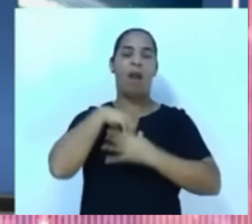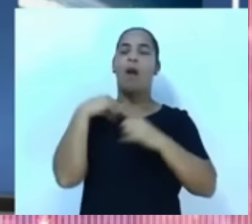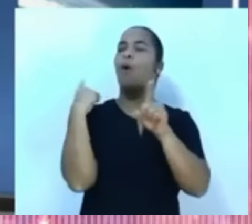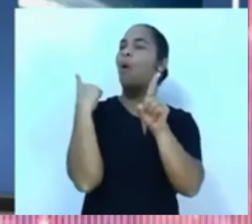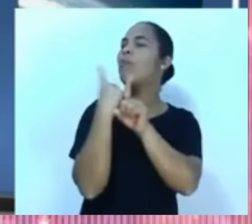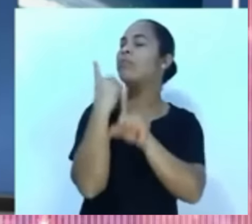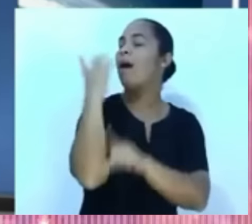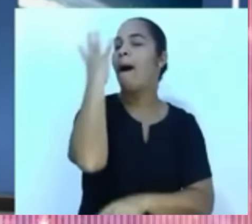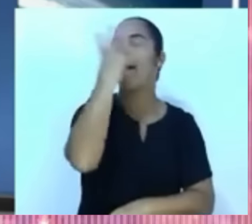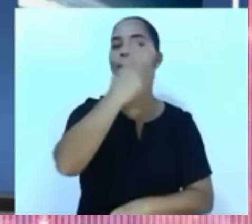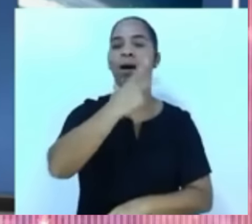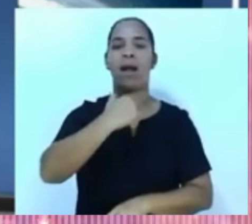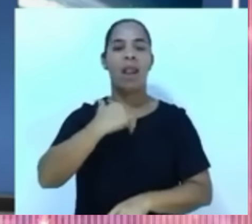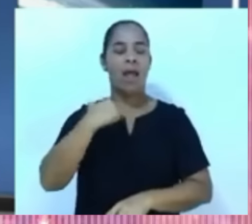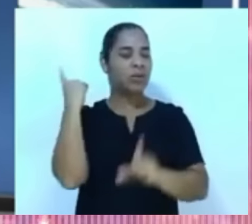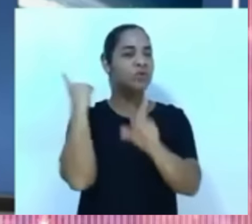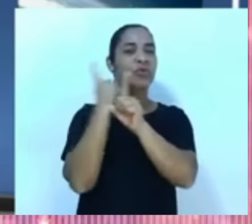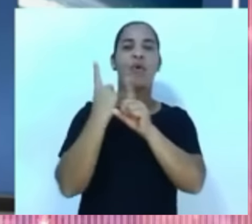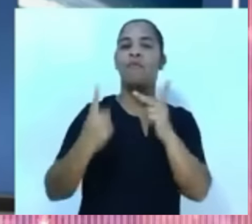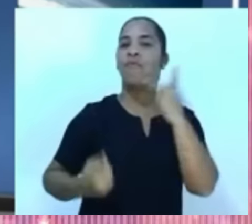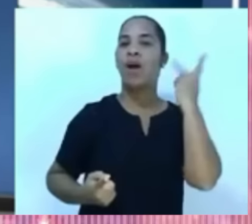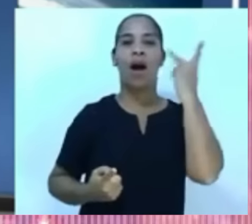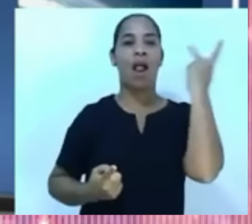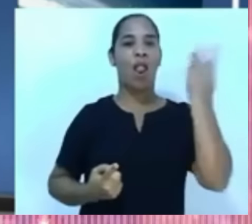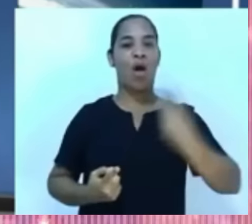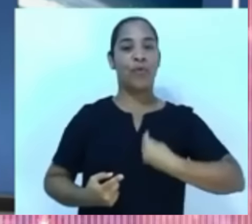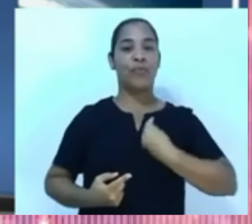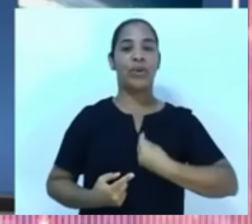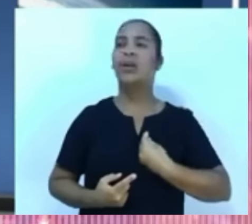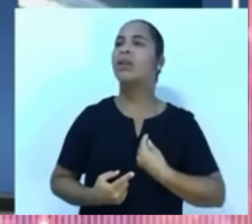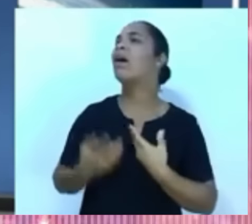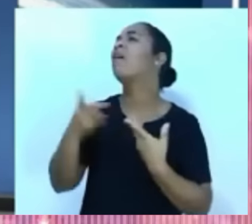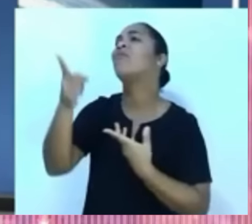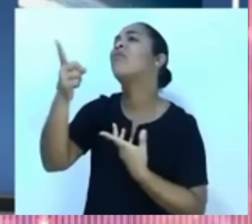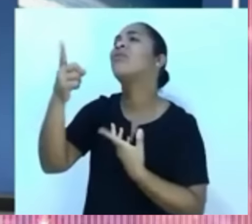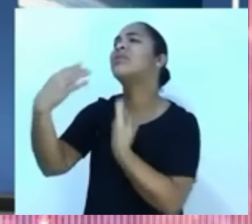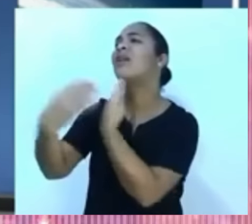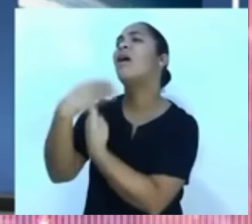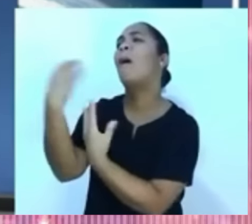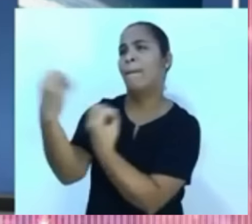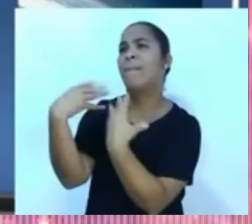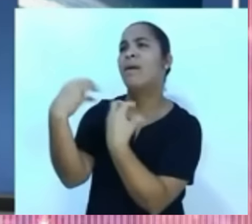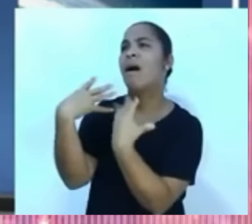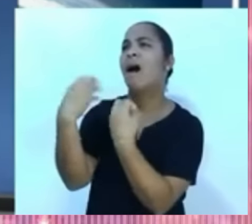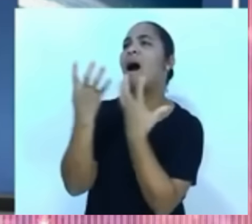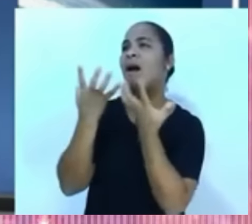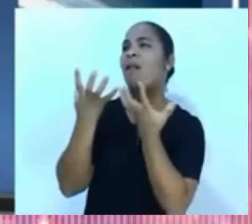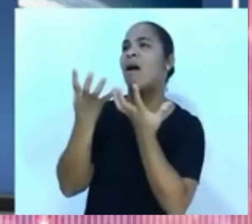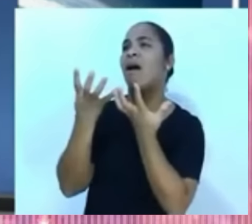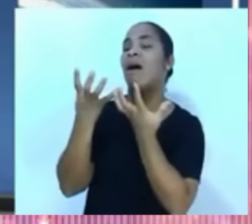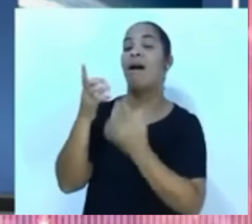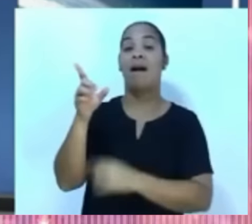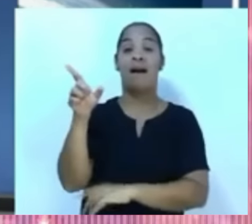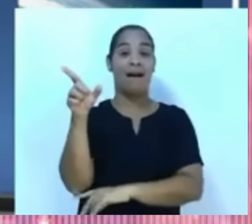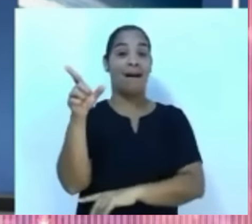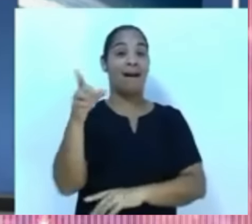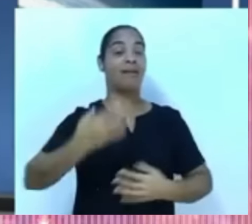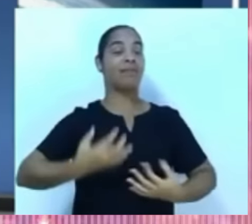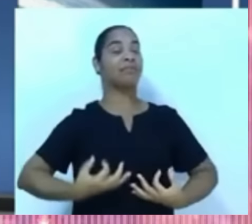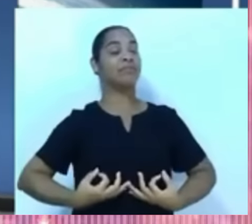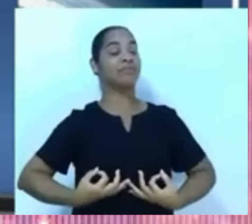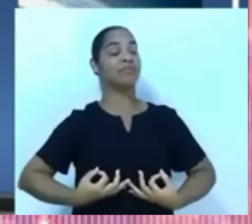a grandeza da vida Gostaria que me desses aulas e eu sáb disse Por favor